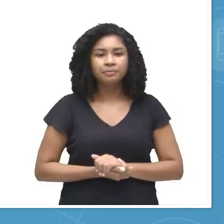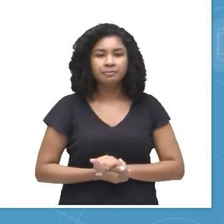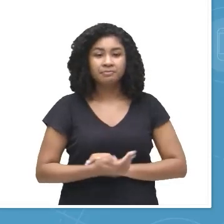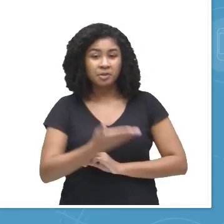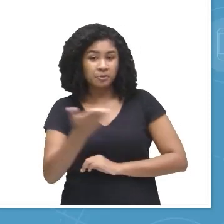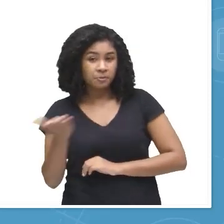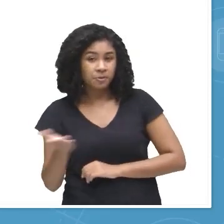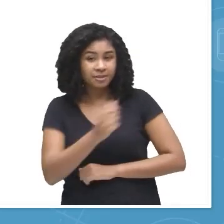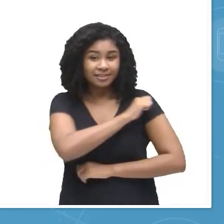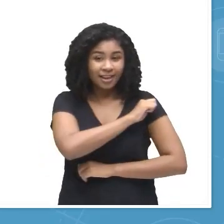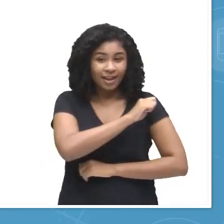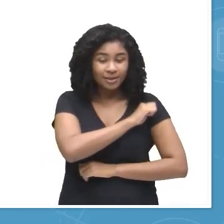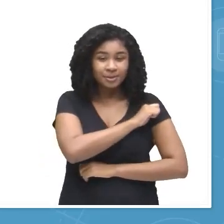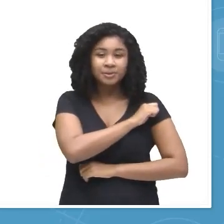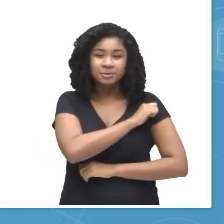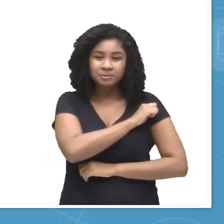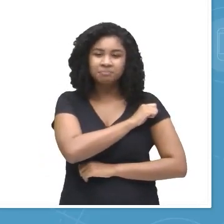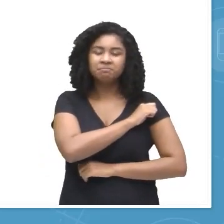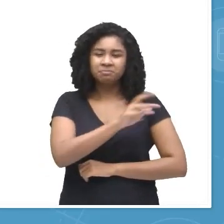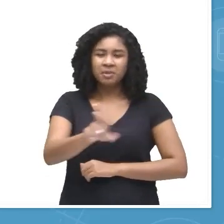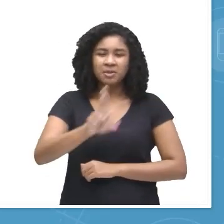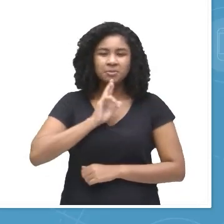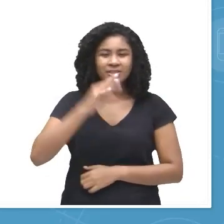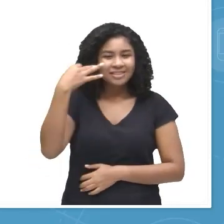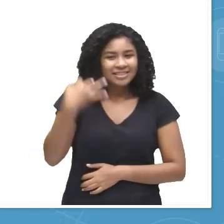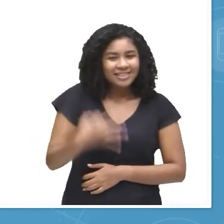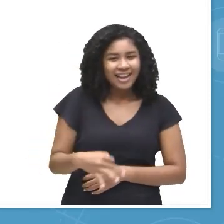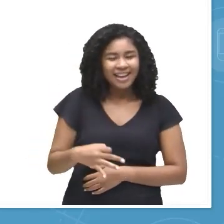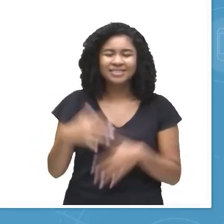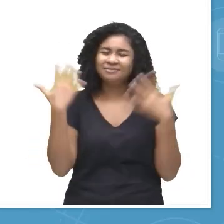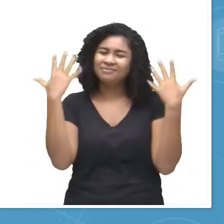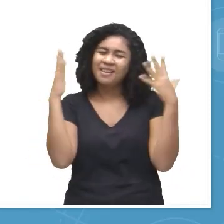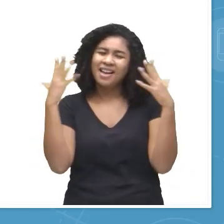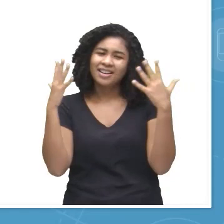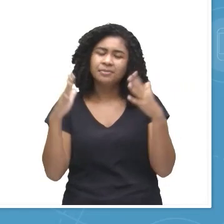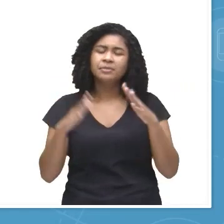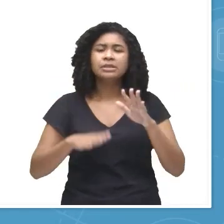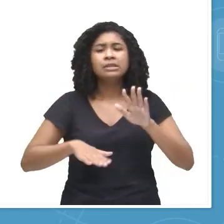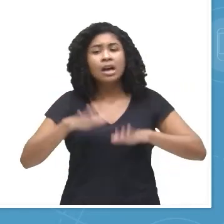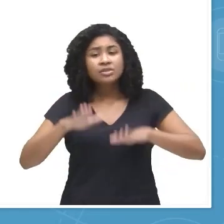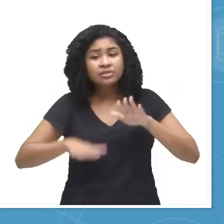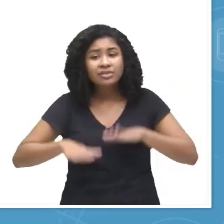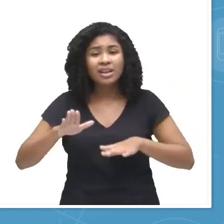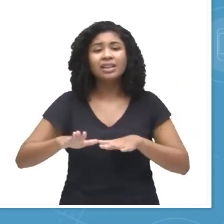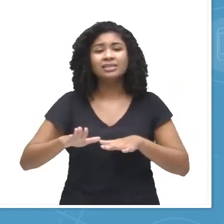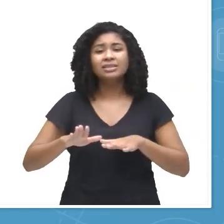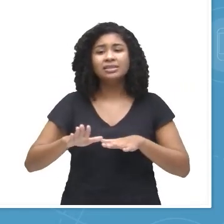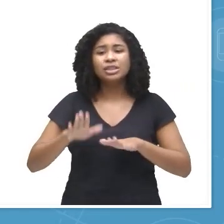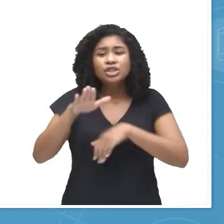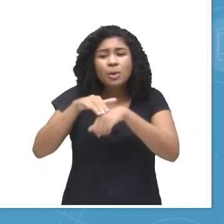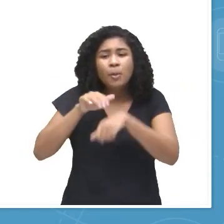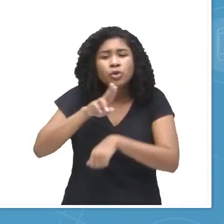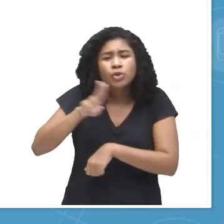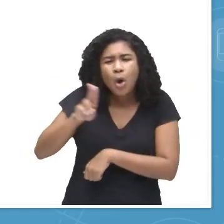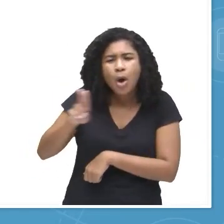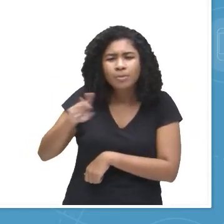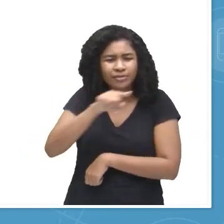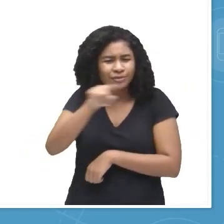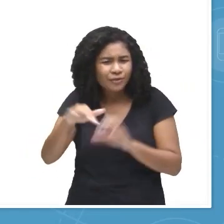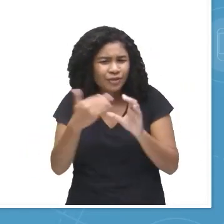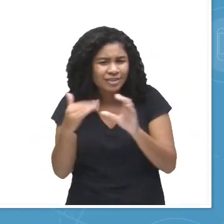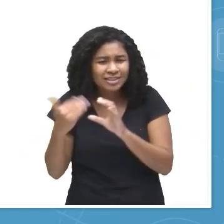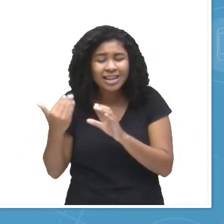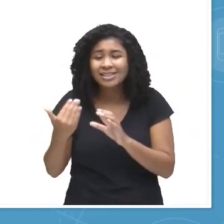acertaram, parabéns a todos que responderam. Às vezes não dá para comentar o nome do aluno porque passa muito rápido, né? E são muitos alunos, mas